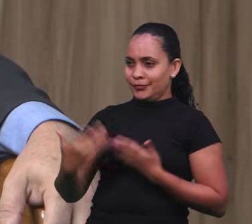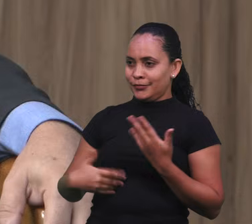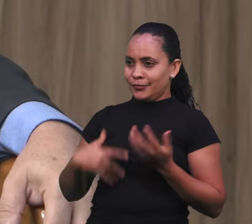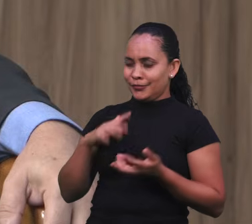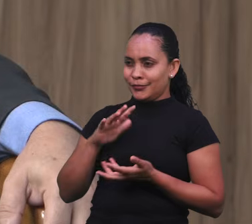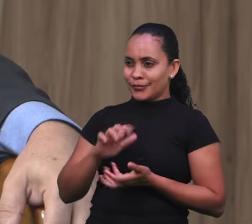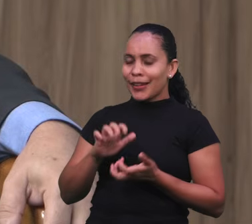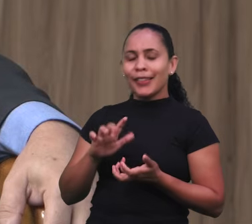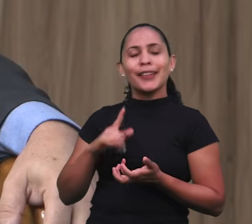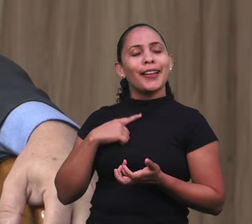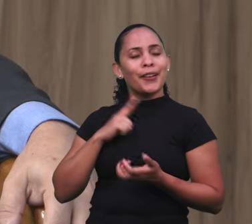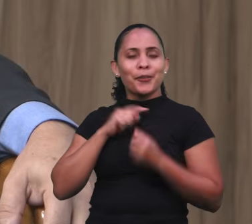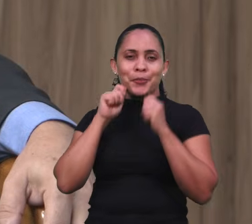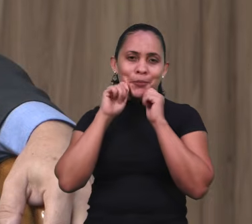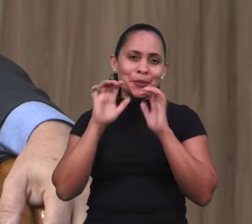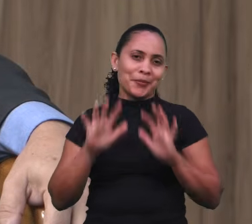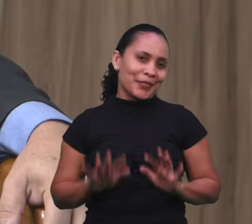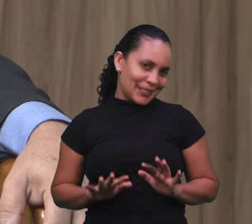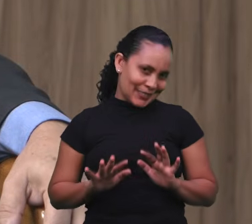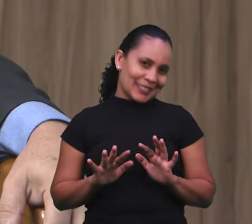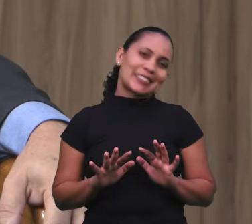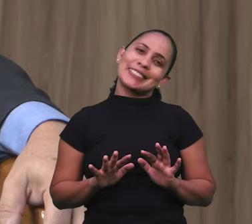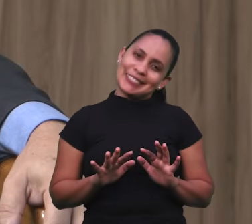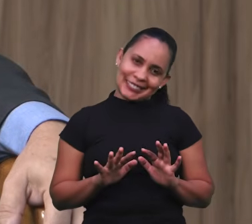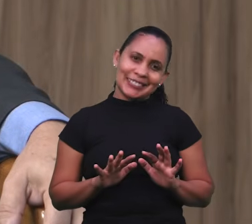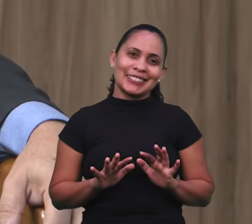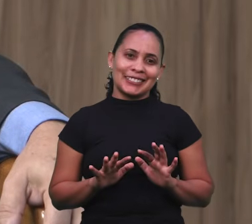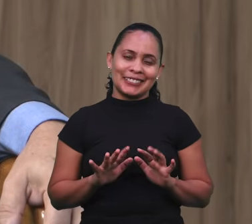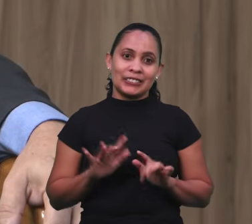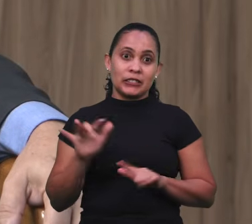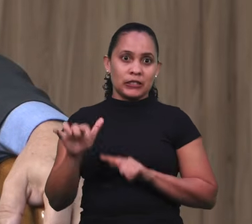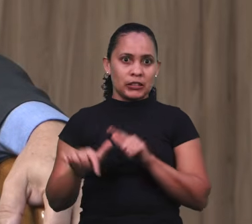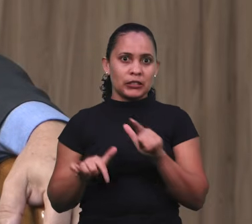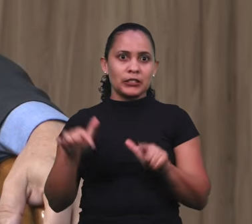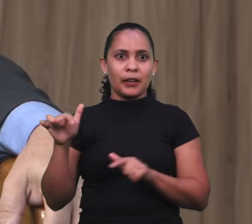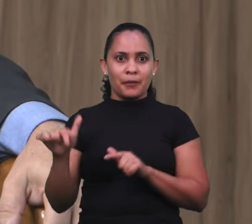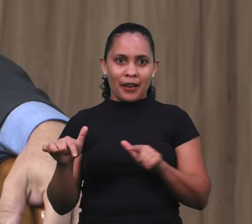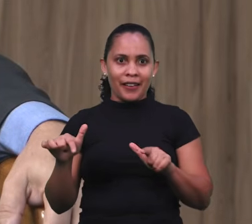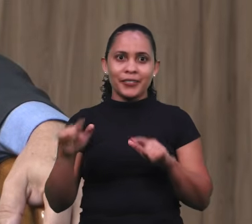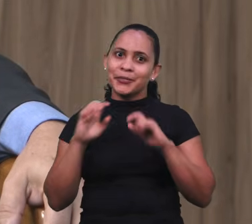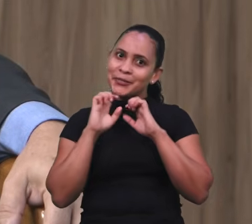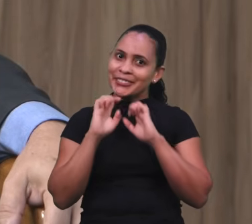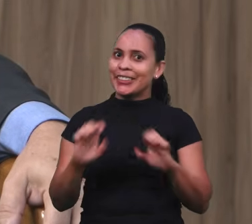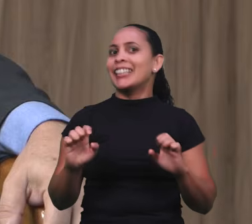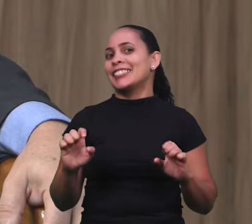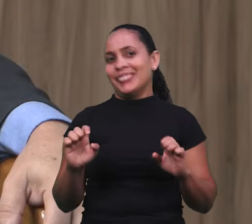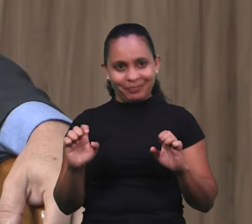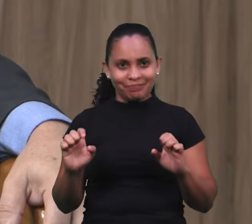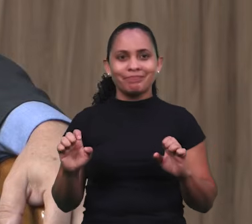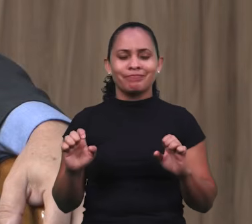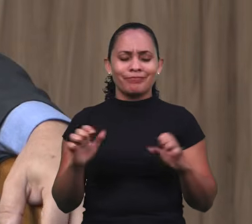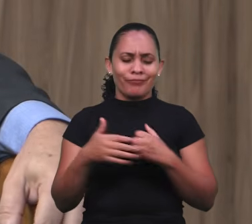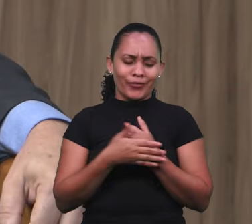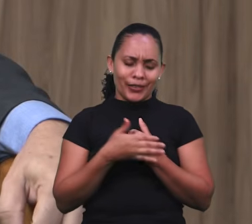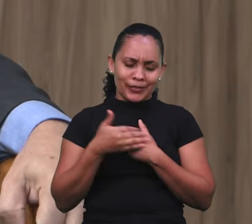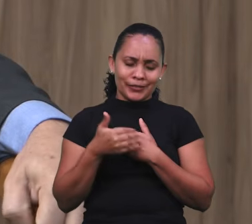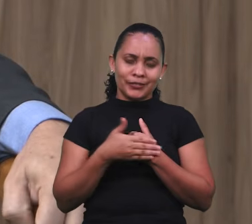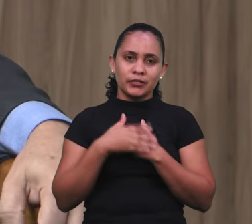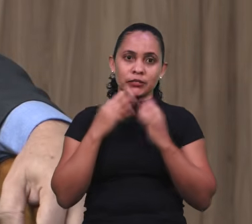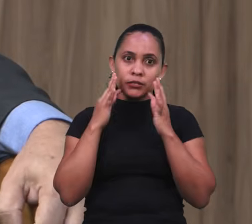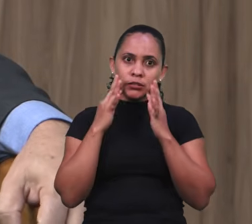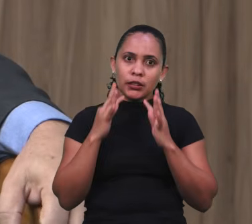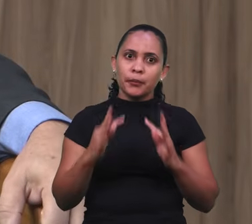nossos irmãos idosos, eles são uma grande bênção na obra do Senhor. Eles têm um carinho pela